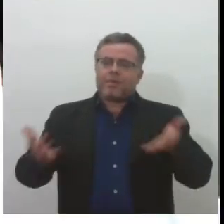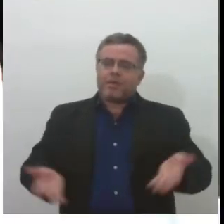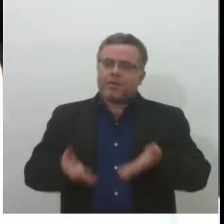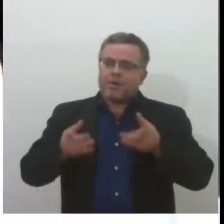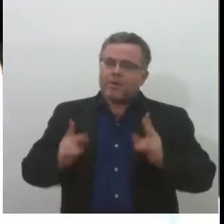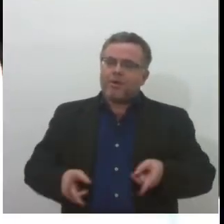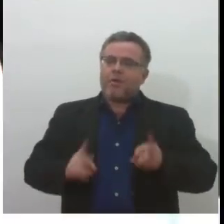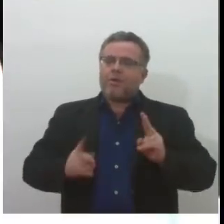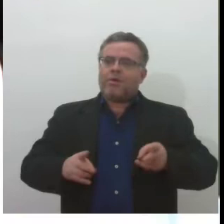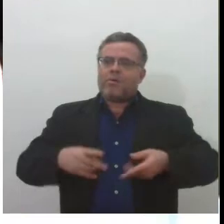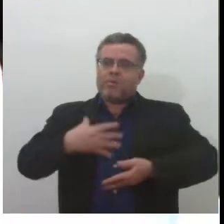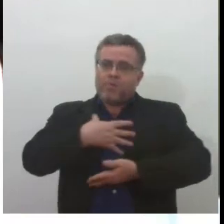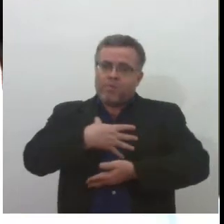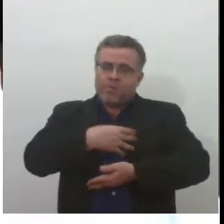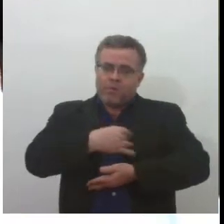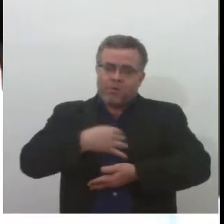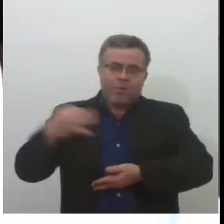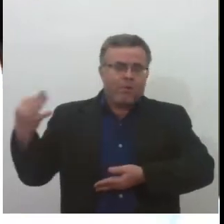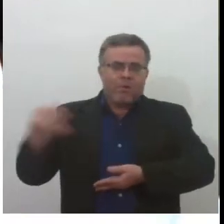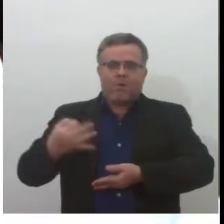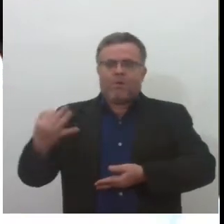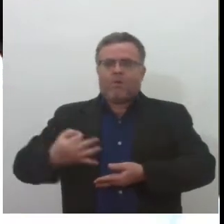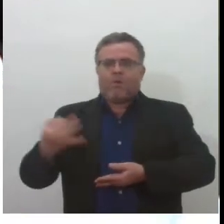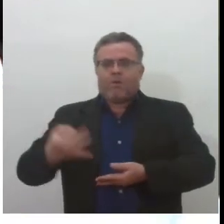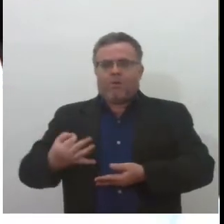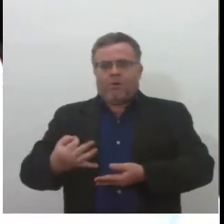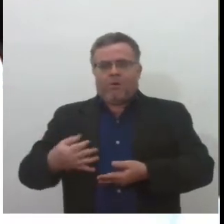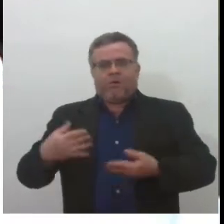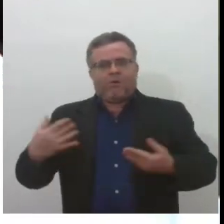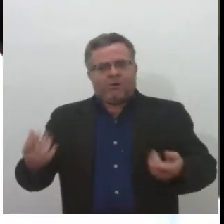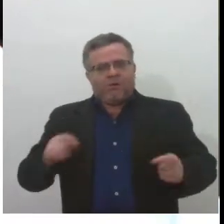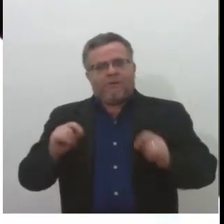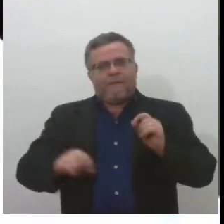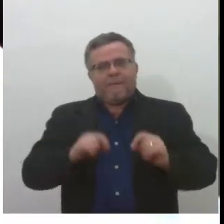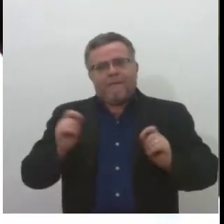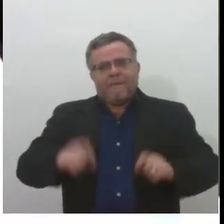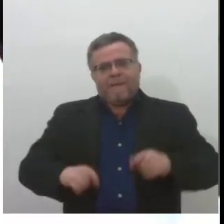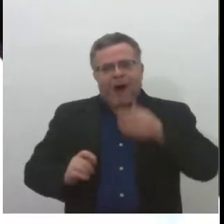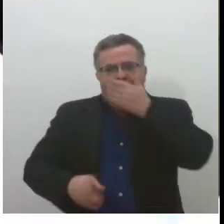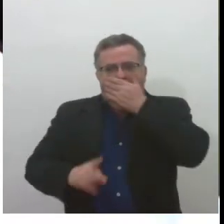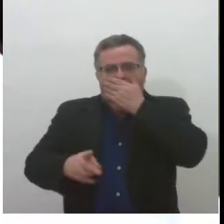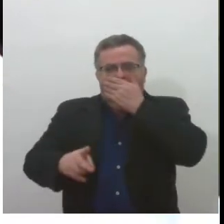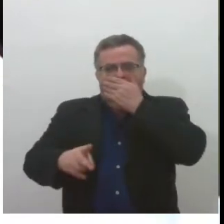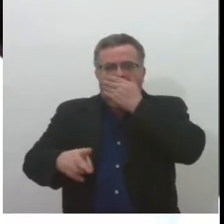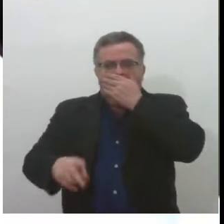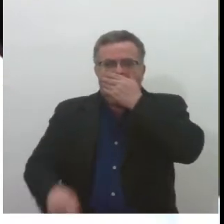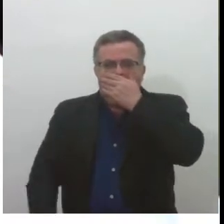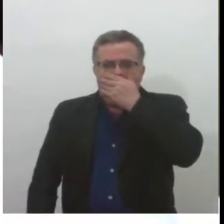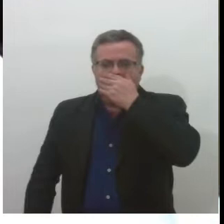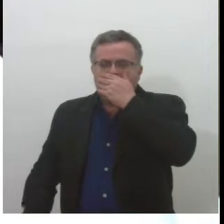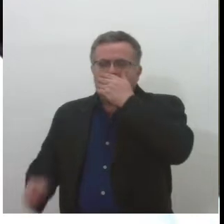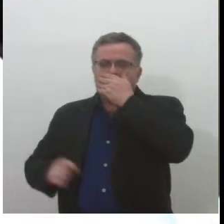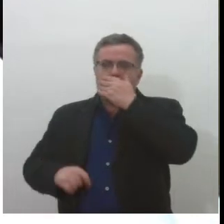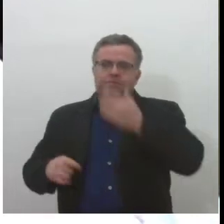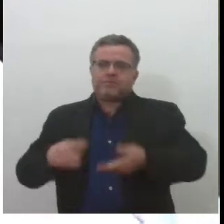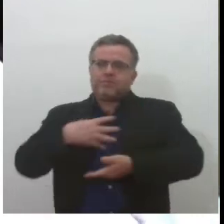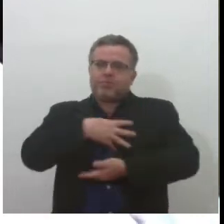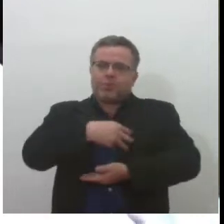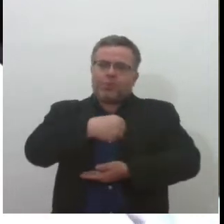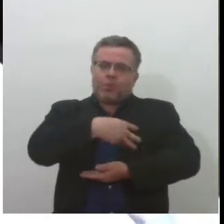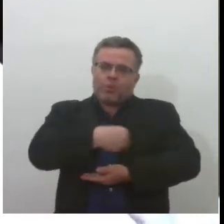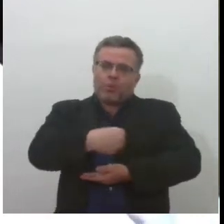eficiente de fazer com que a pessoa tem a leite é amamentando o filho o estímulo da sucção